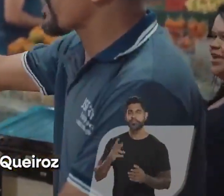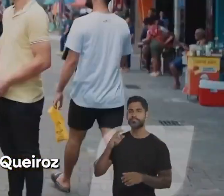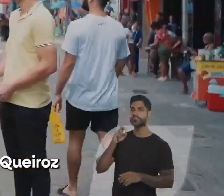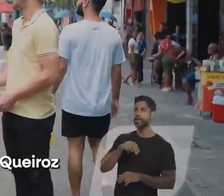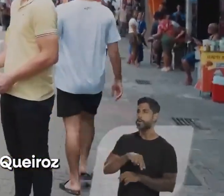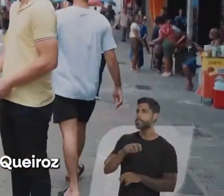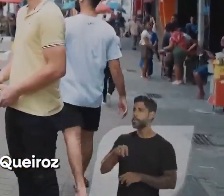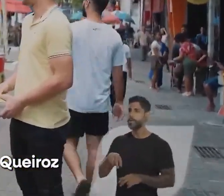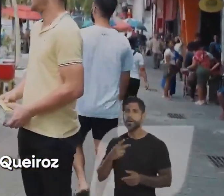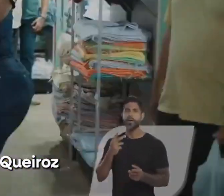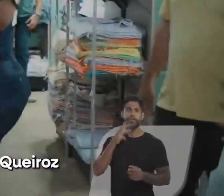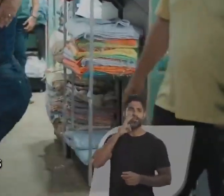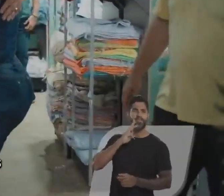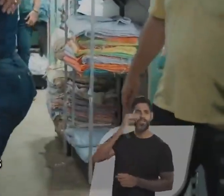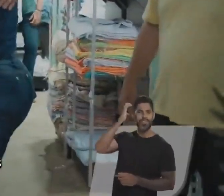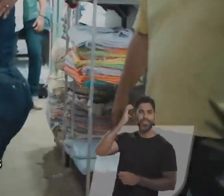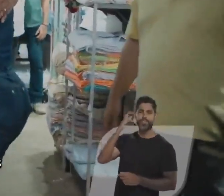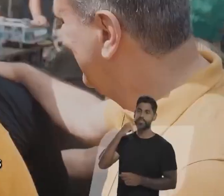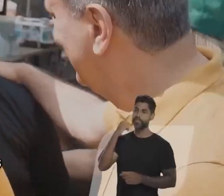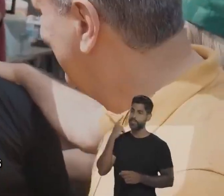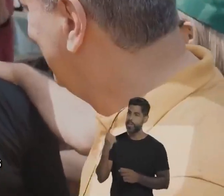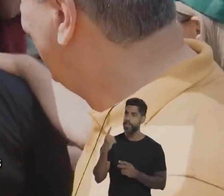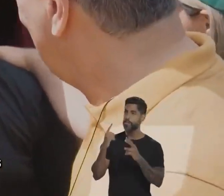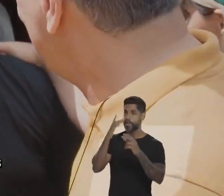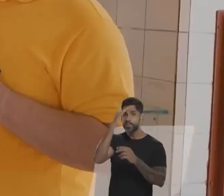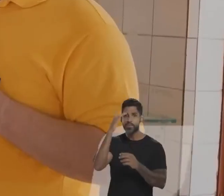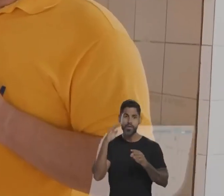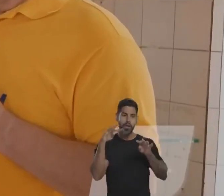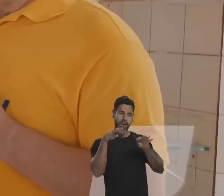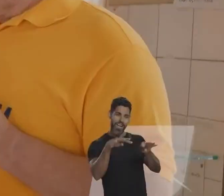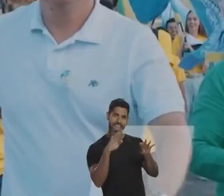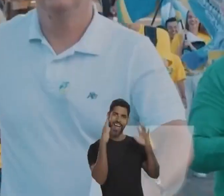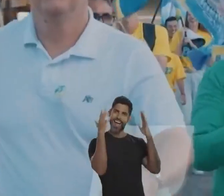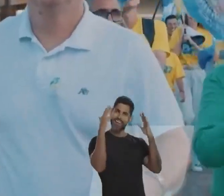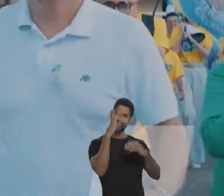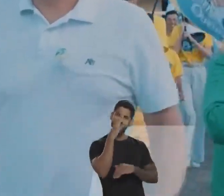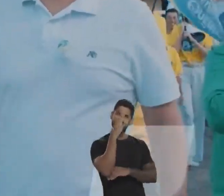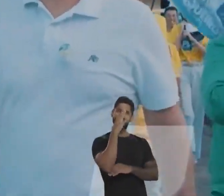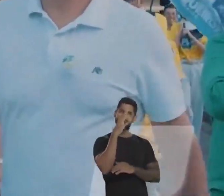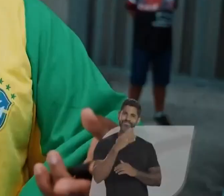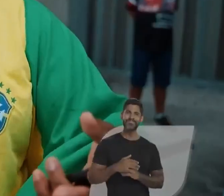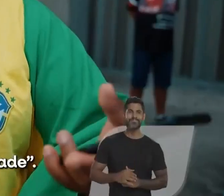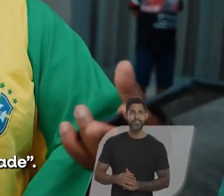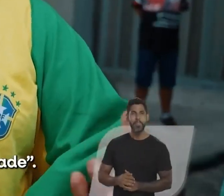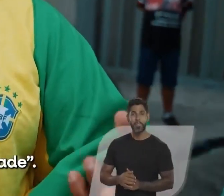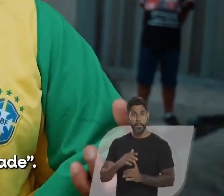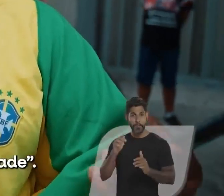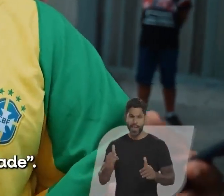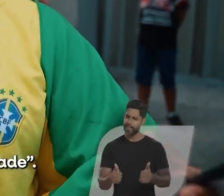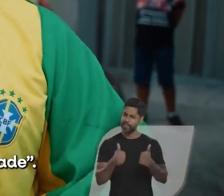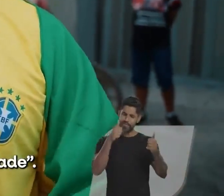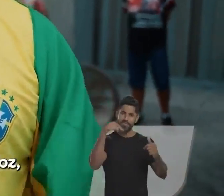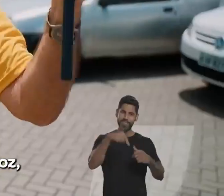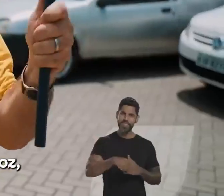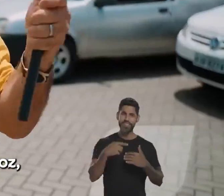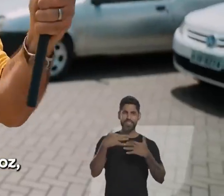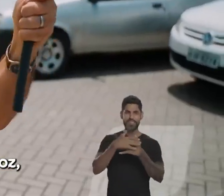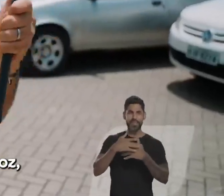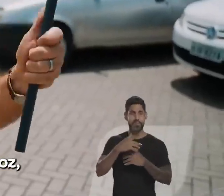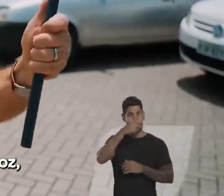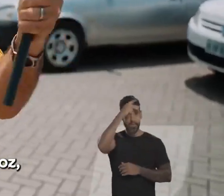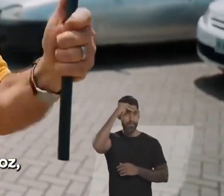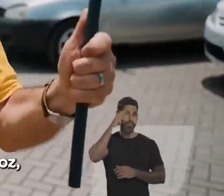passam Queiroga e Queiroz, vão tocando mais e mais o coração das pessoas. Ele é o melhor para nossa cidade.